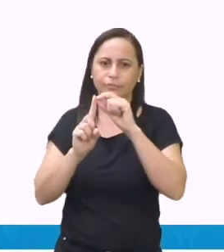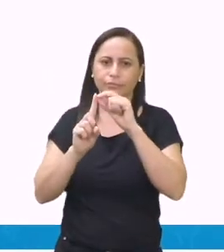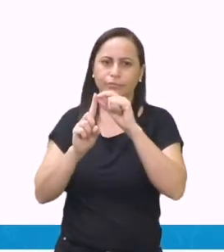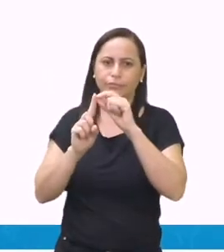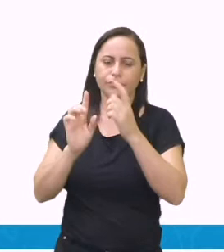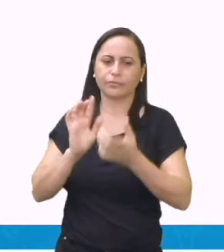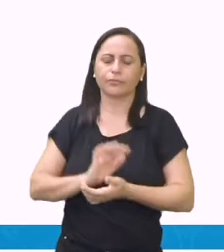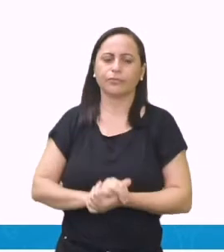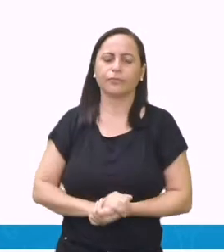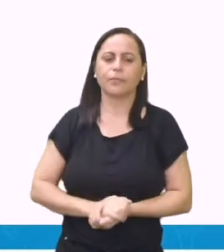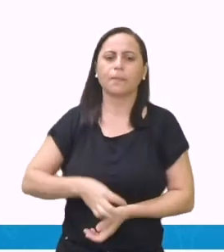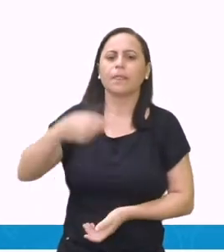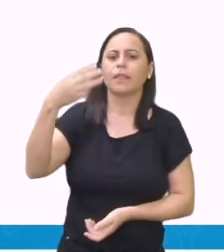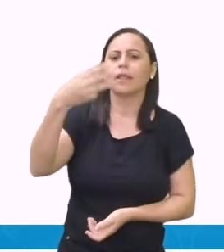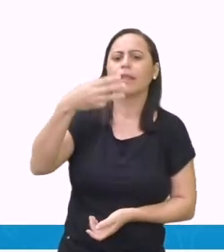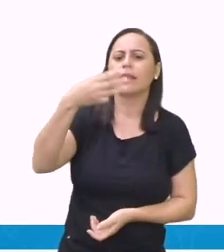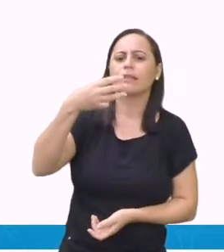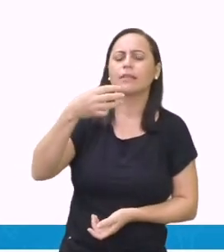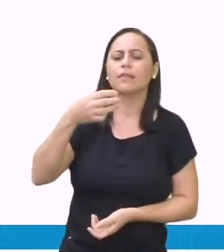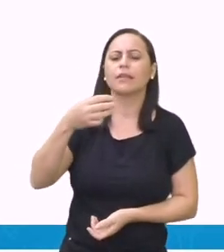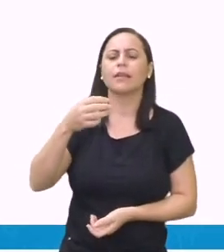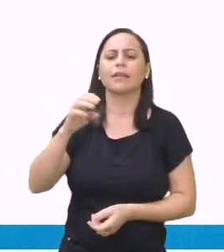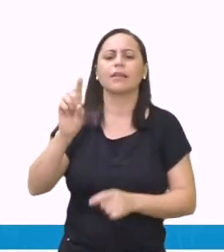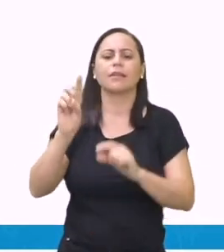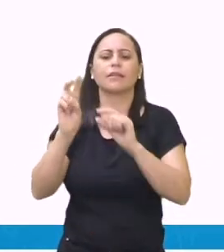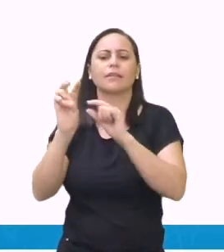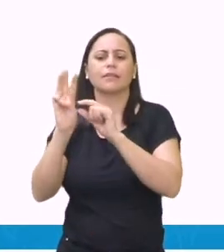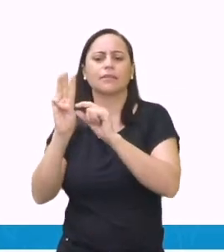unidades. 3 centenas,